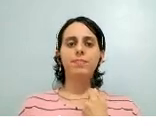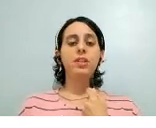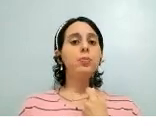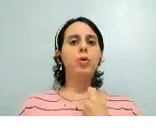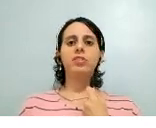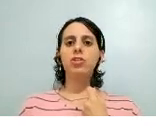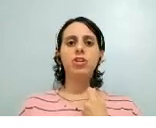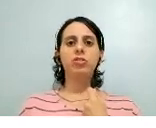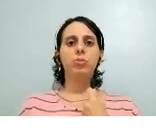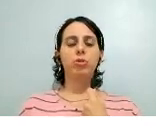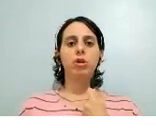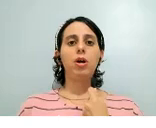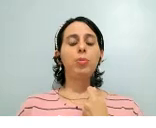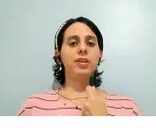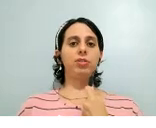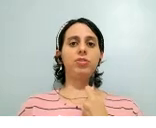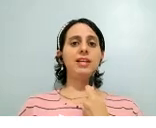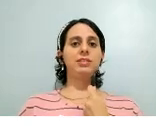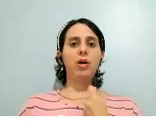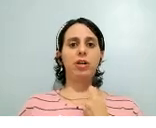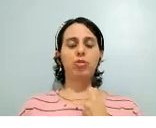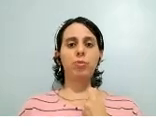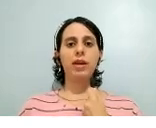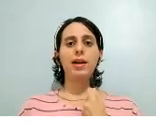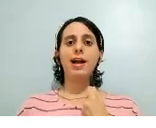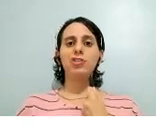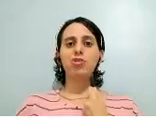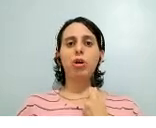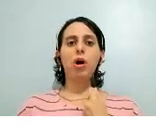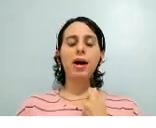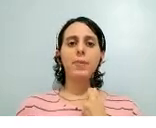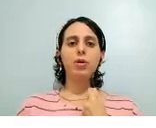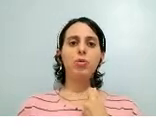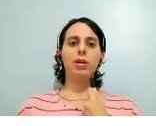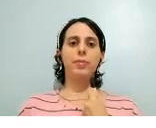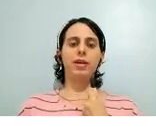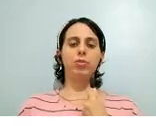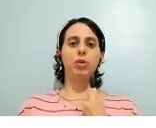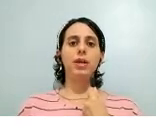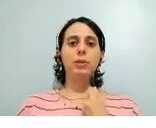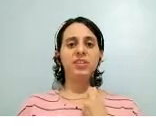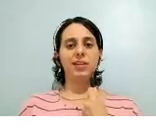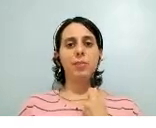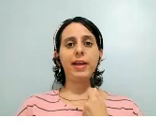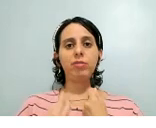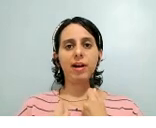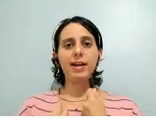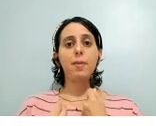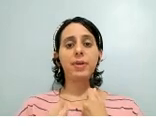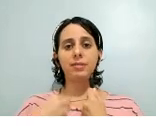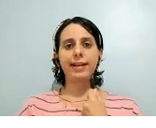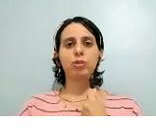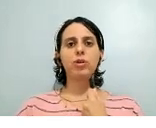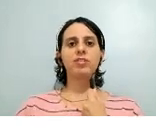comer, importantíssimo. Porque às vezes, na hora de comer, a gente coloca a mão no alimento. Depois esse alimento